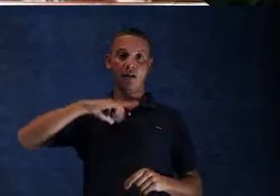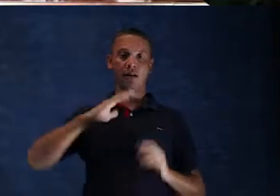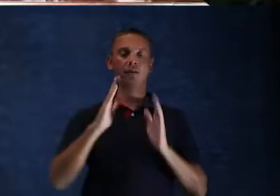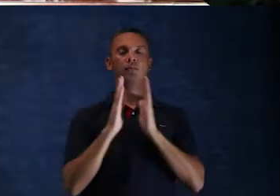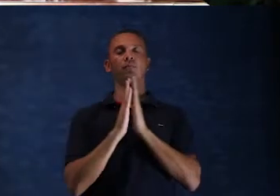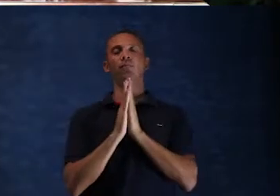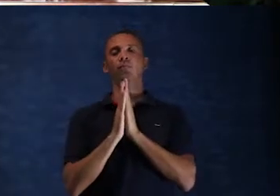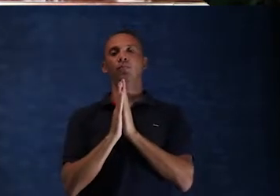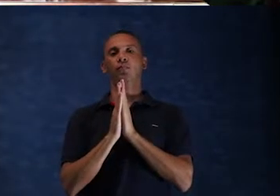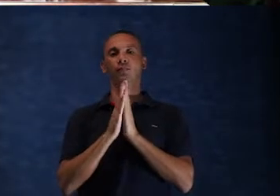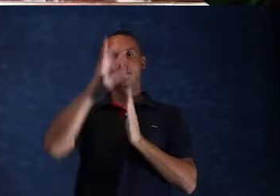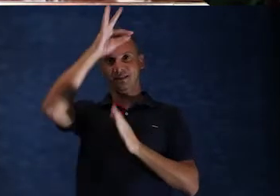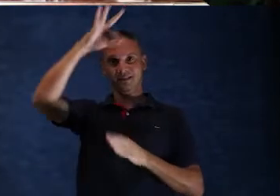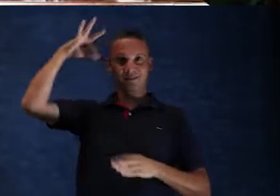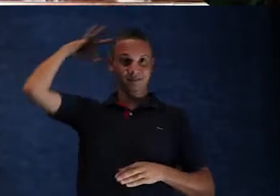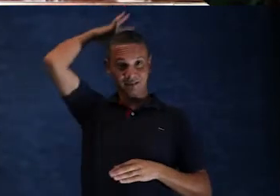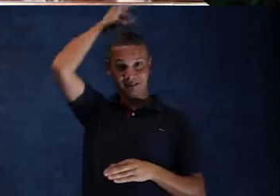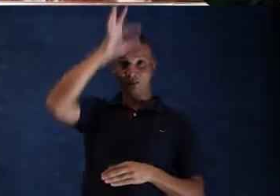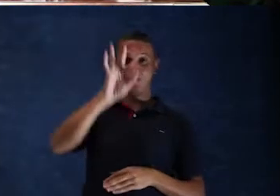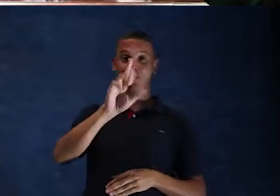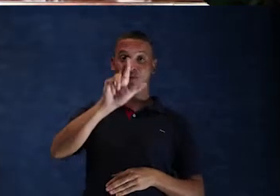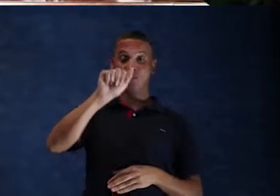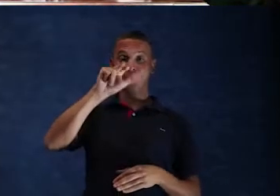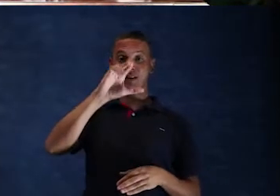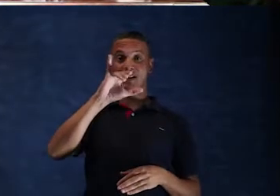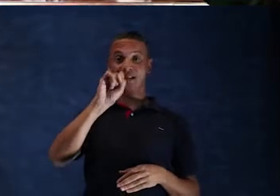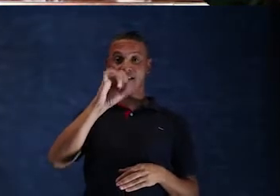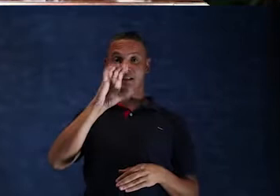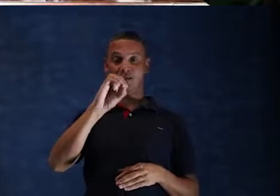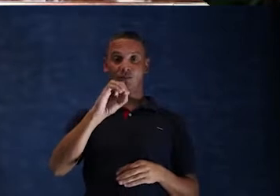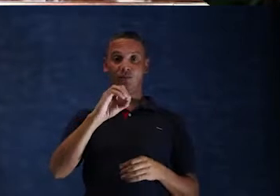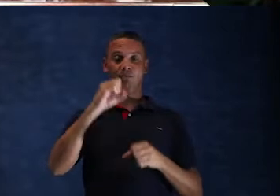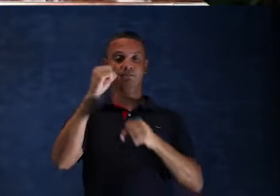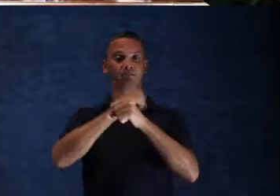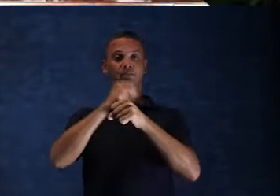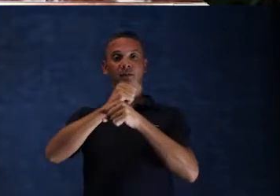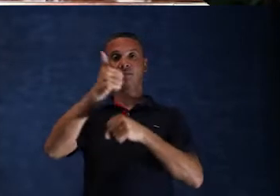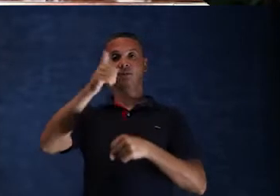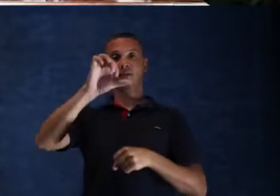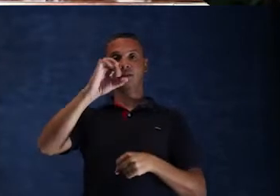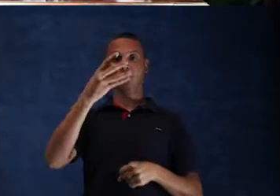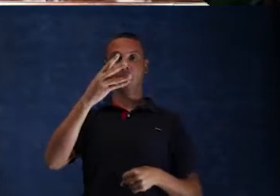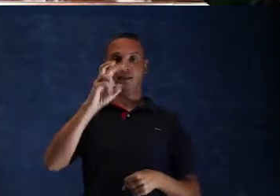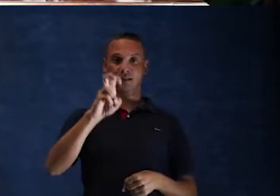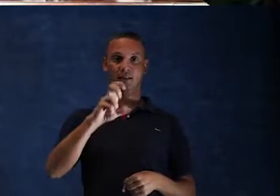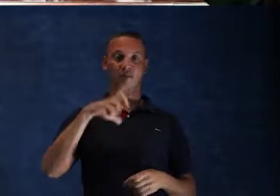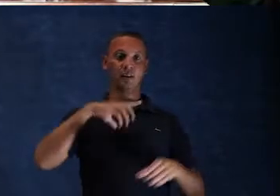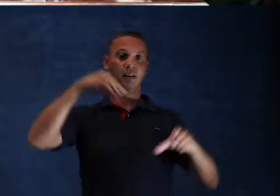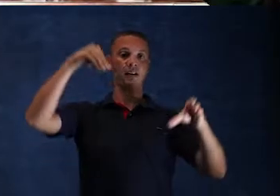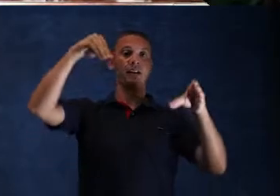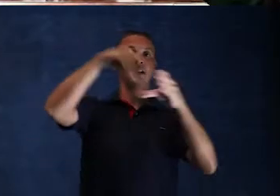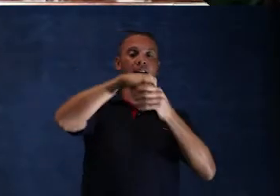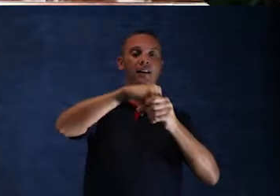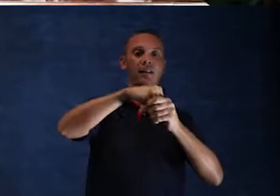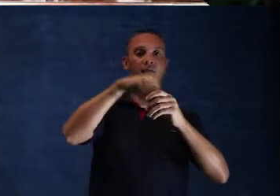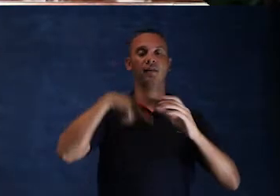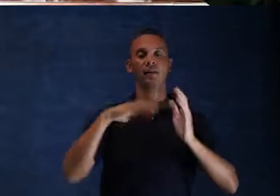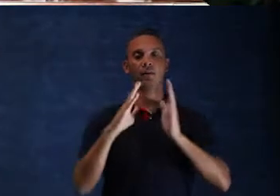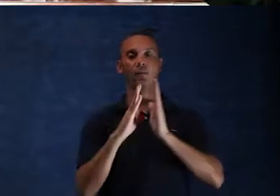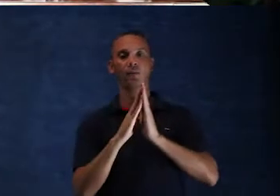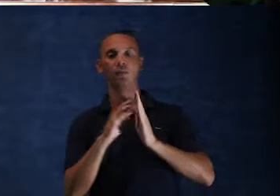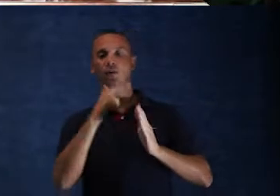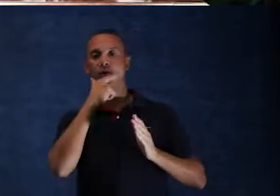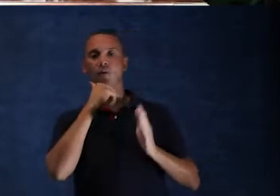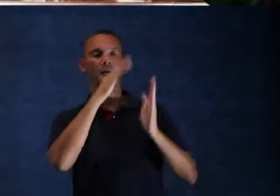São Francisco, projetada em 1945 por Oscar Niemeyer, que abriga em seu interior a Via Sacra, de